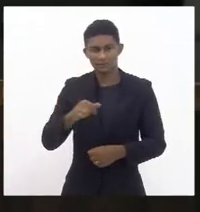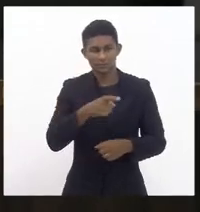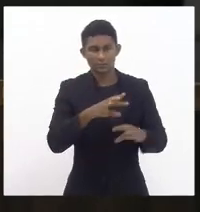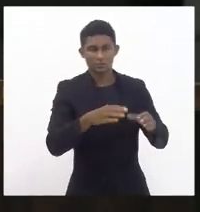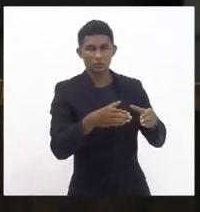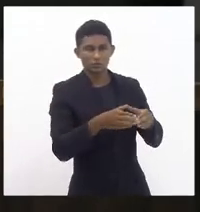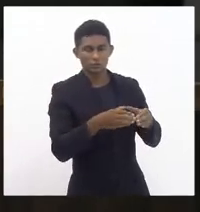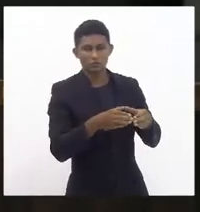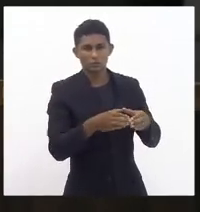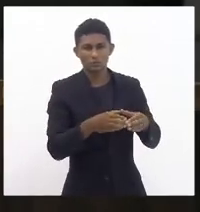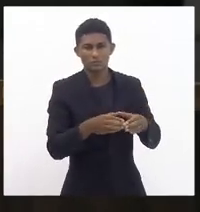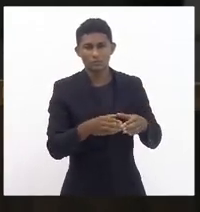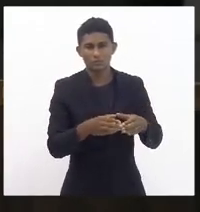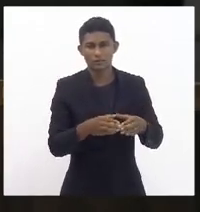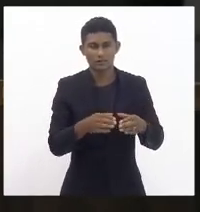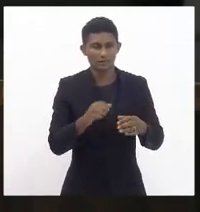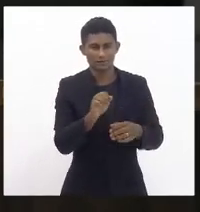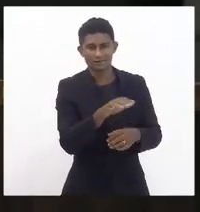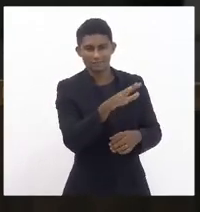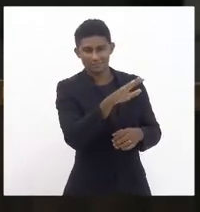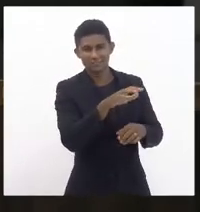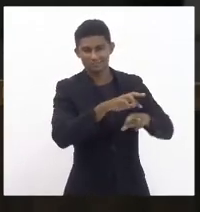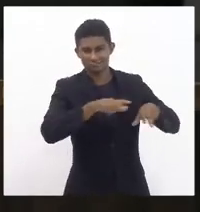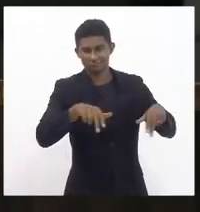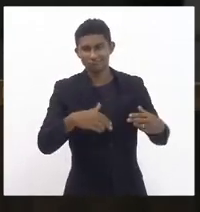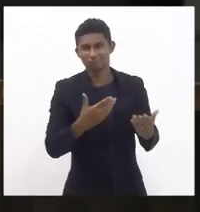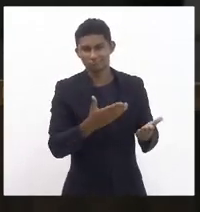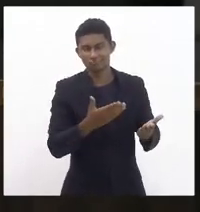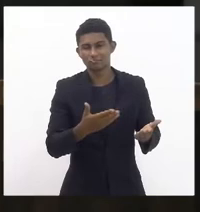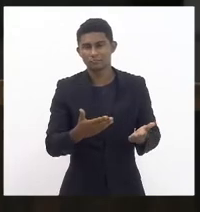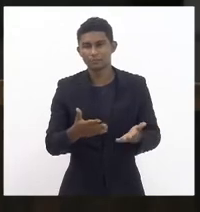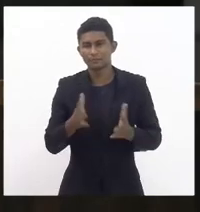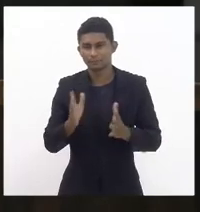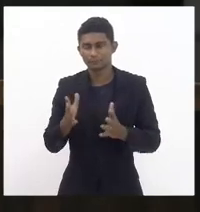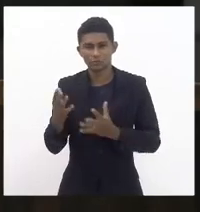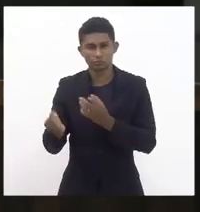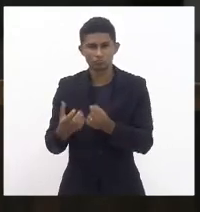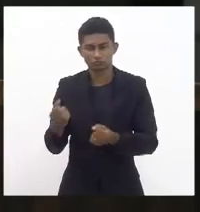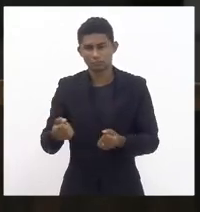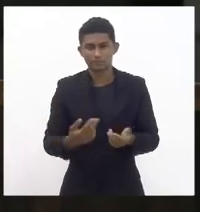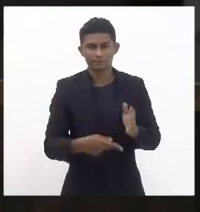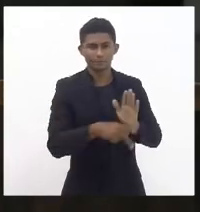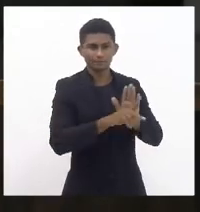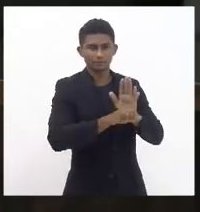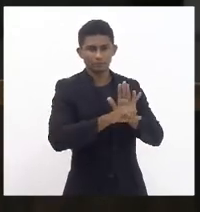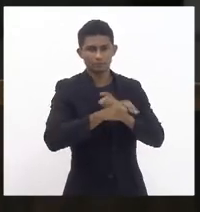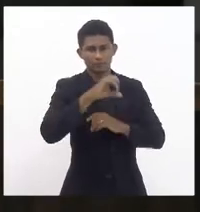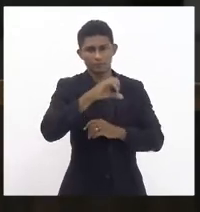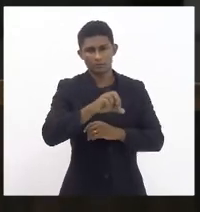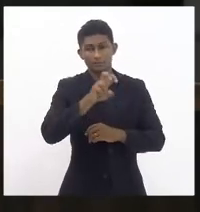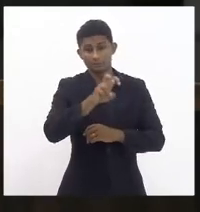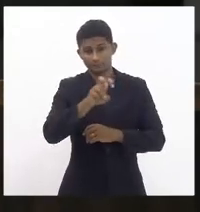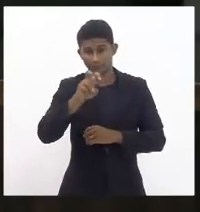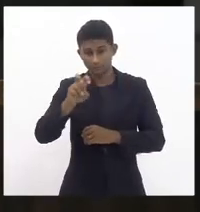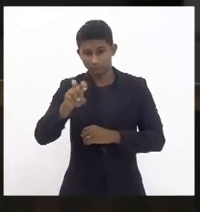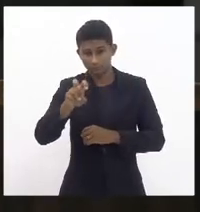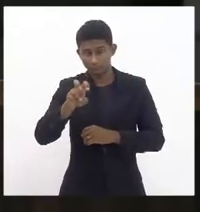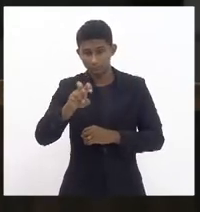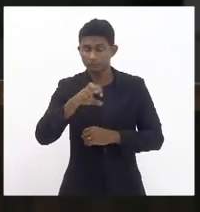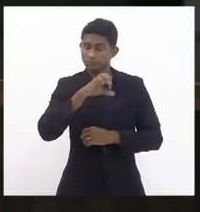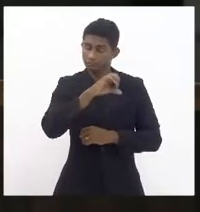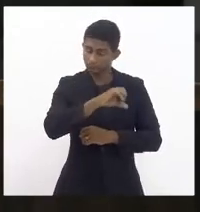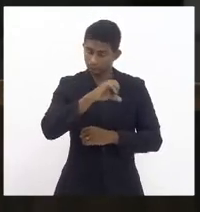organização Observatório de favelas posse da comissão de normas favorável do deputado Márcio pode a solução 959